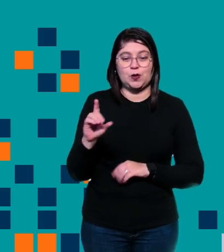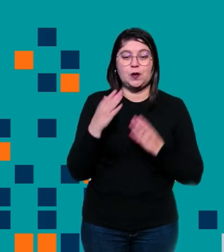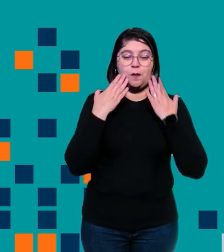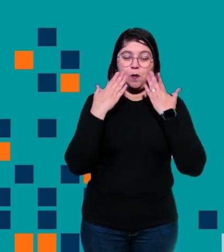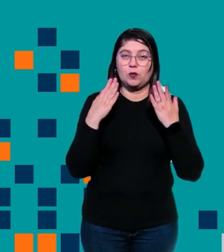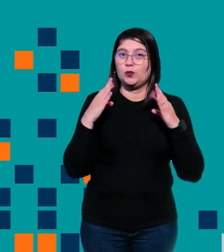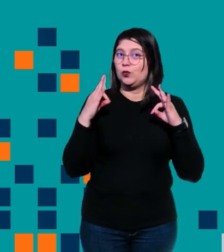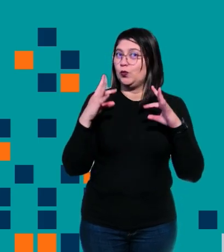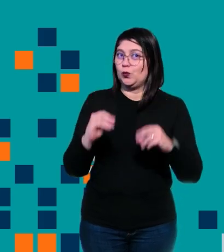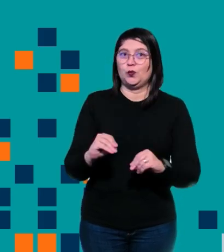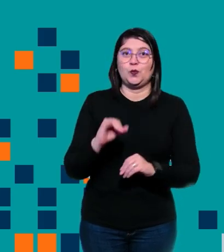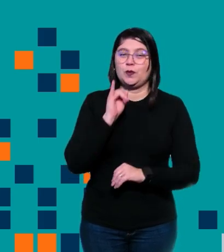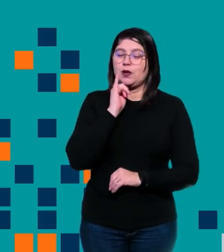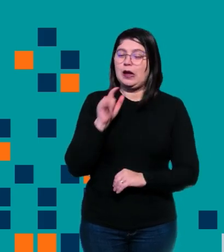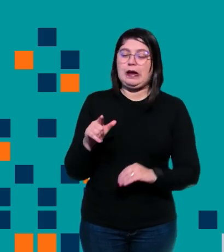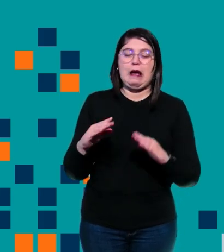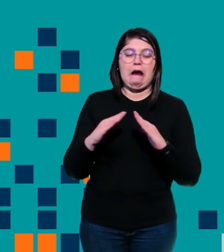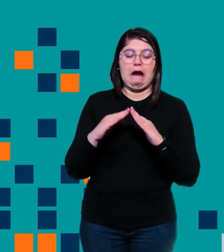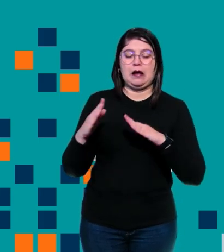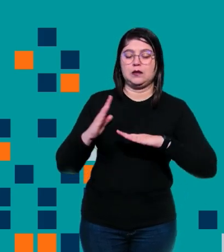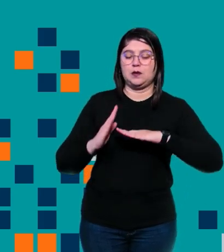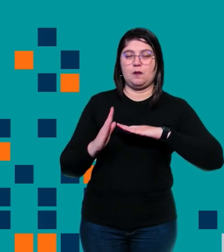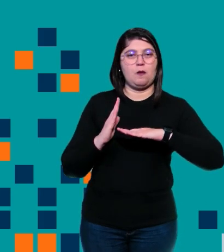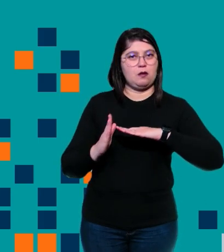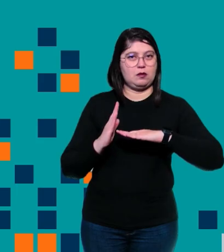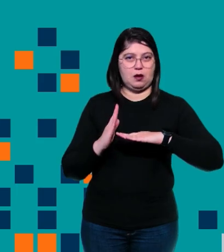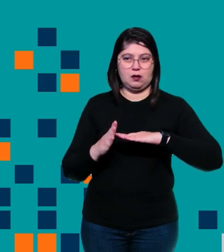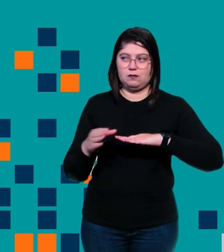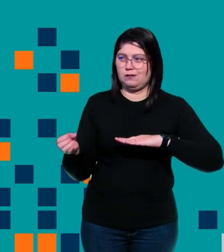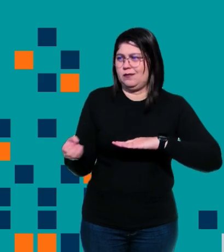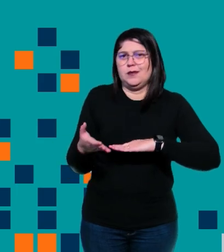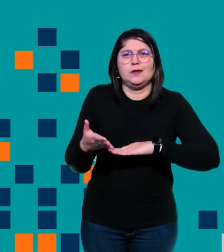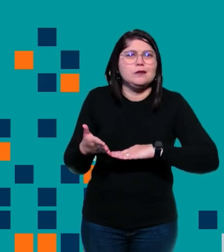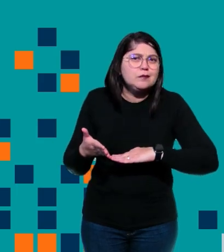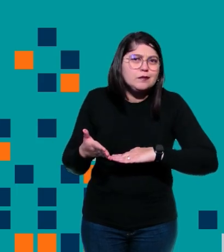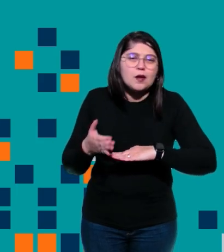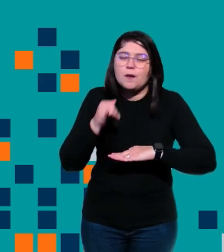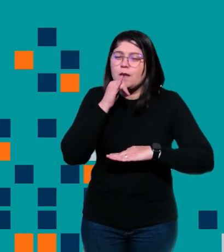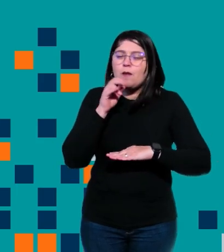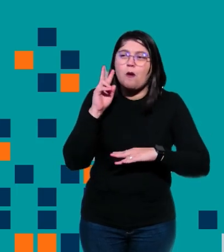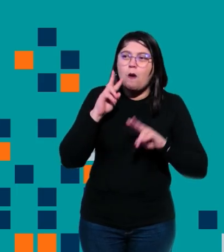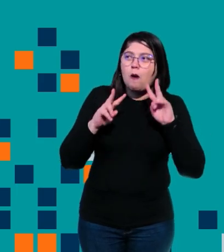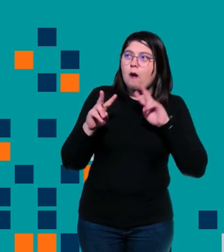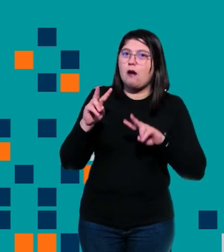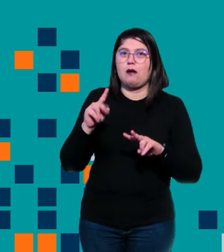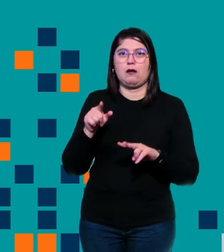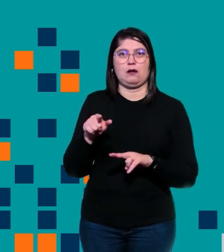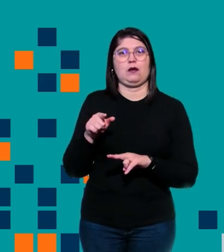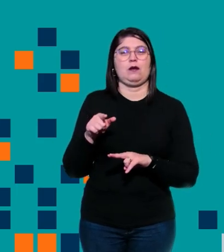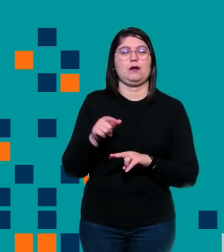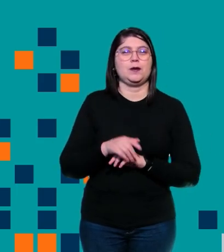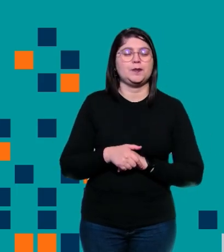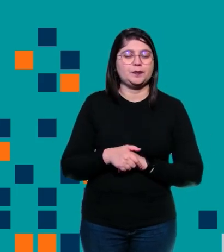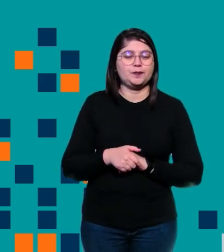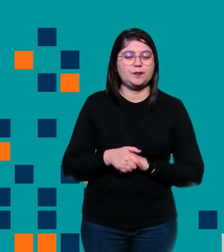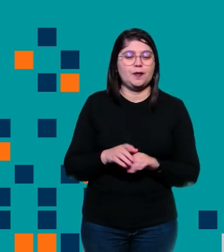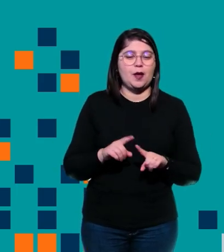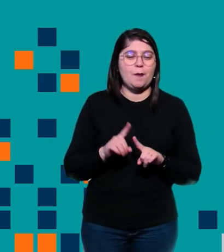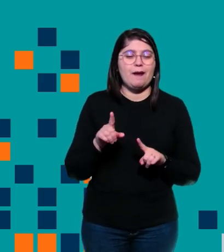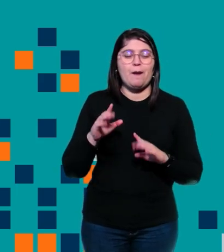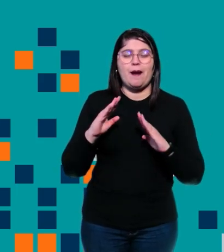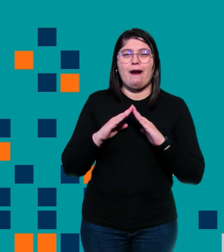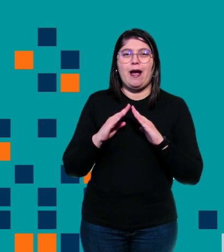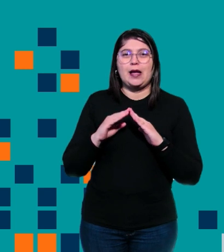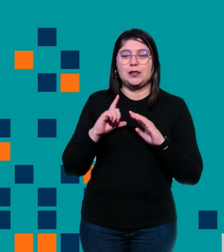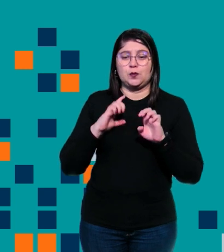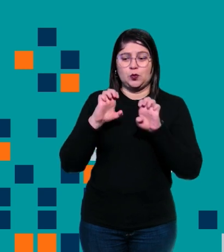tudo, que é uma casa modernista, super moderna, assim, você olha na cota da casa, né? Só que, na verdade, é uma casa que tem